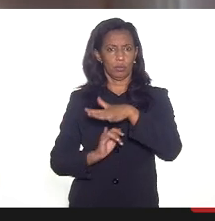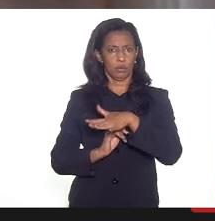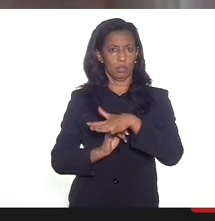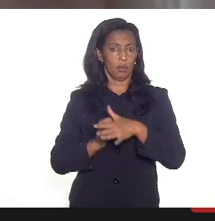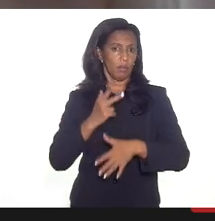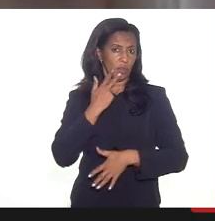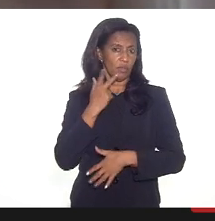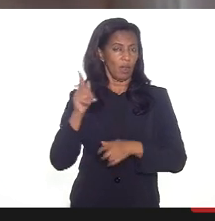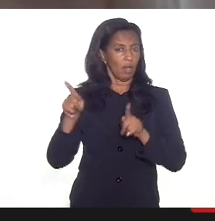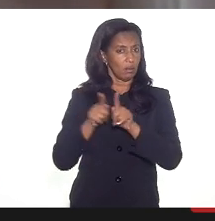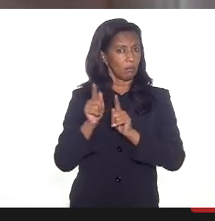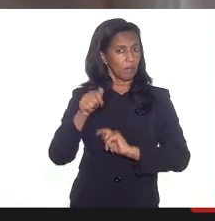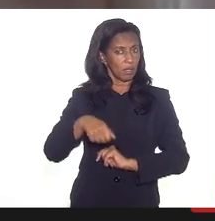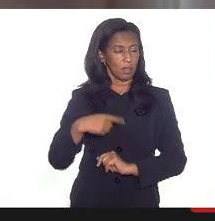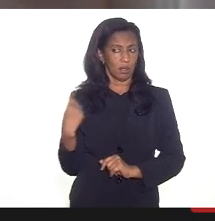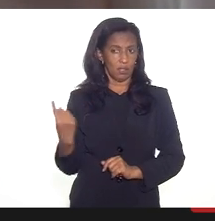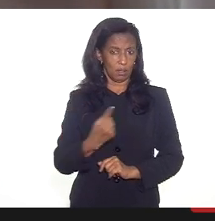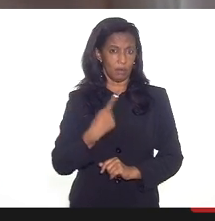aqui também da nossa.